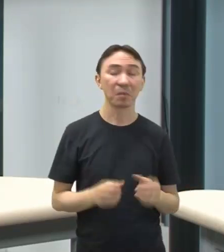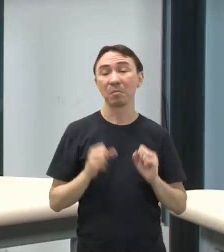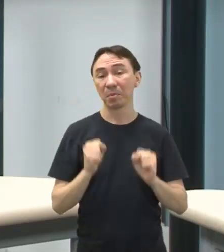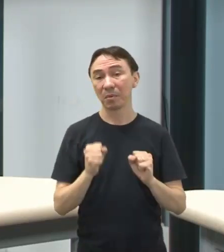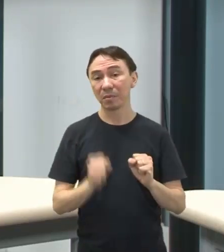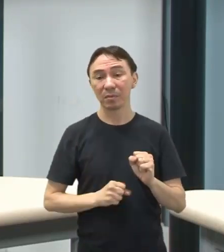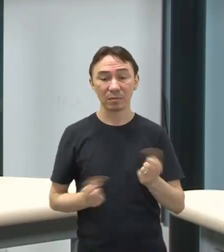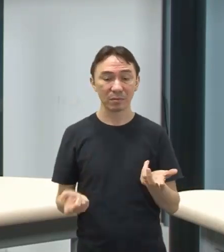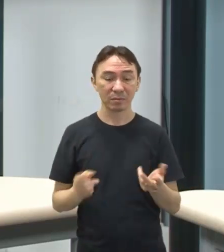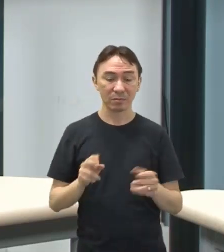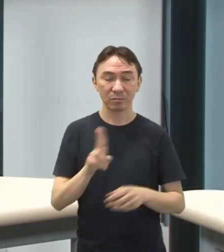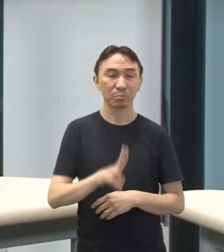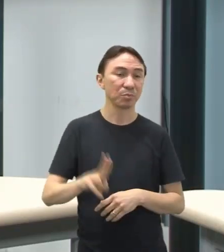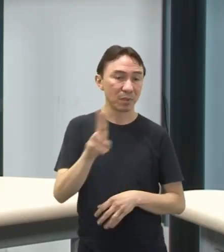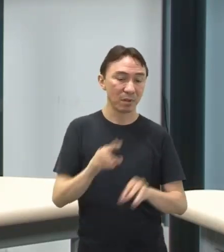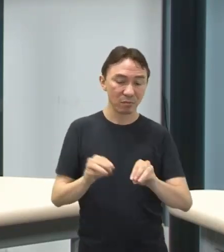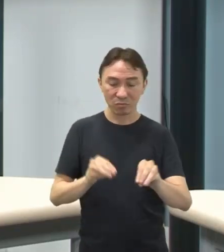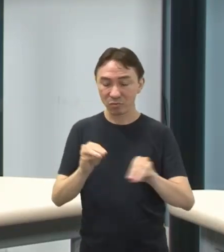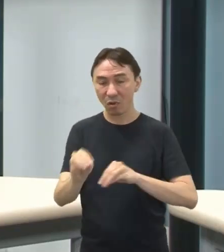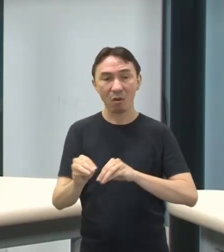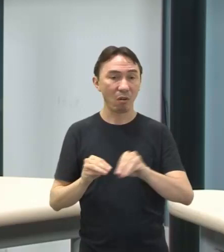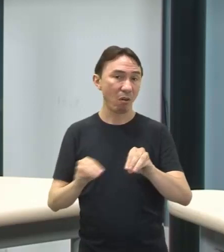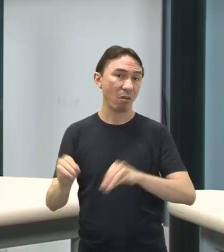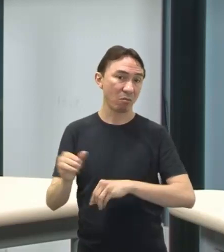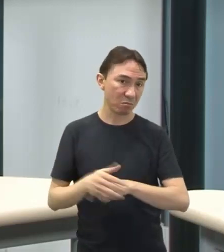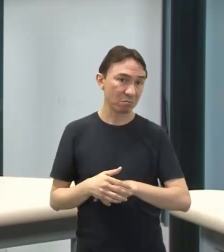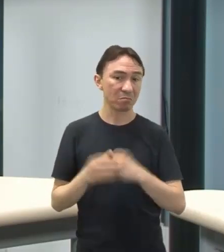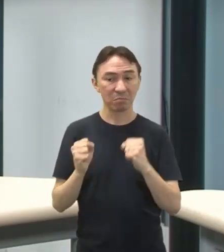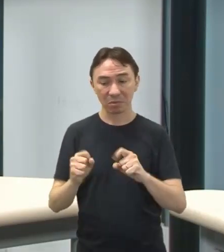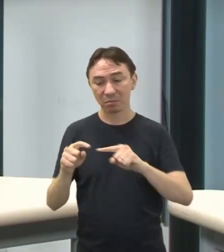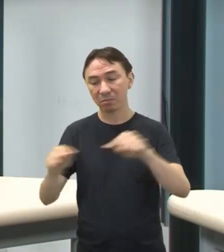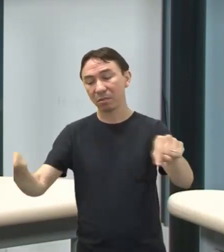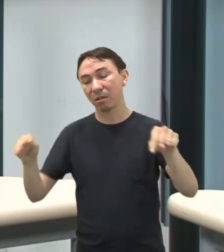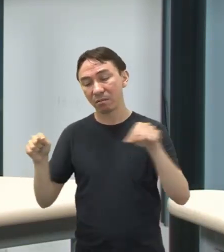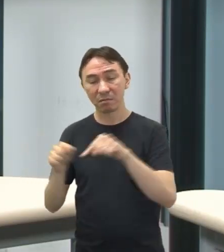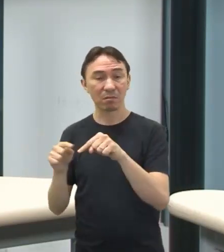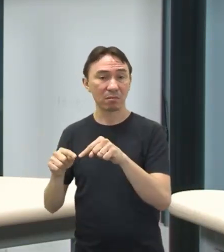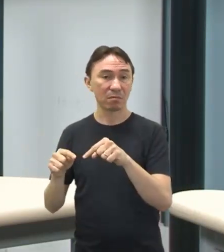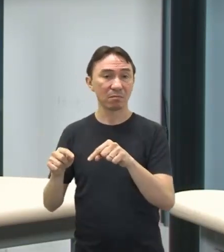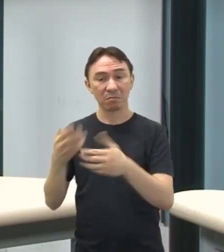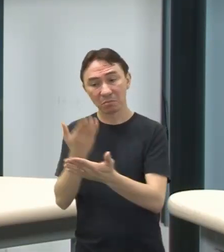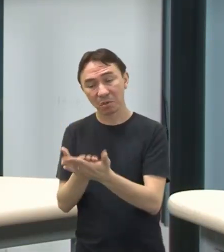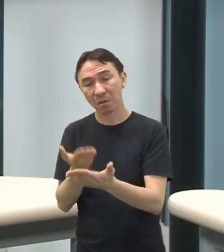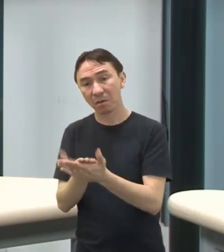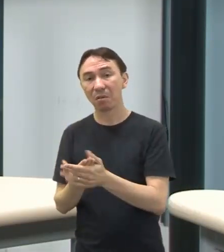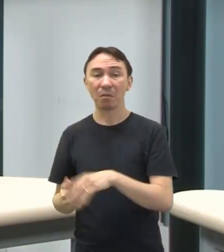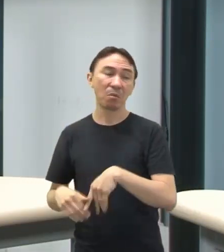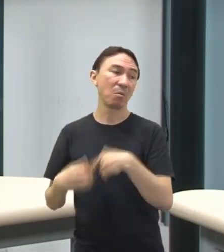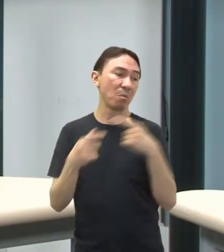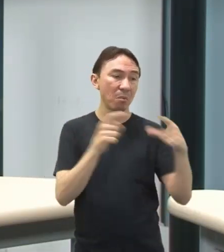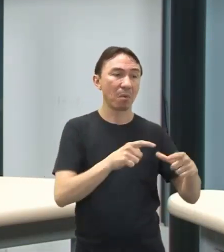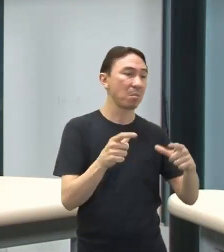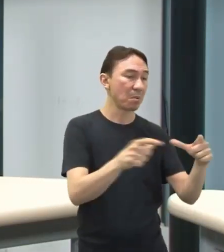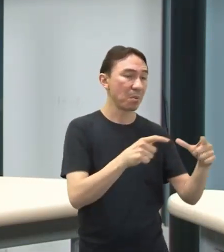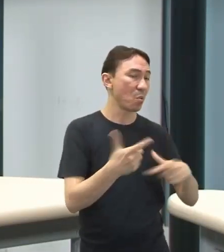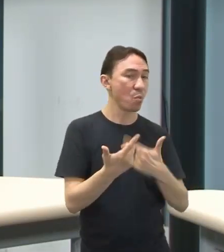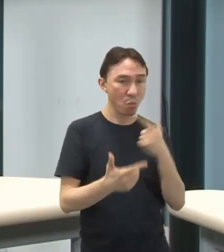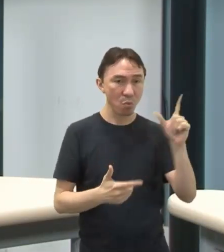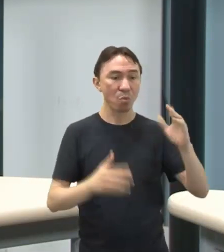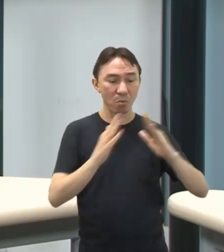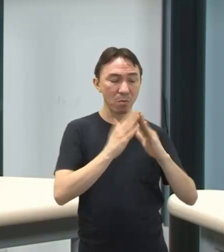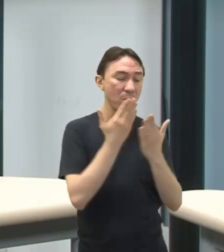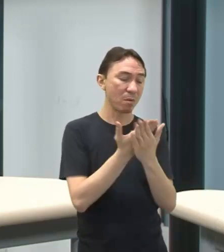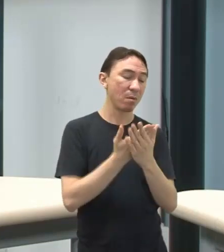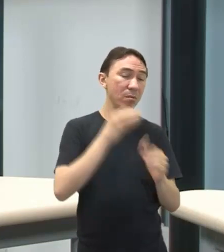gente pode lançar na sala de aula ou em qualquer ambiente que a gente for utilizar na Unidade Escolar partindo também de animações